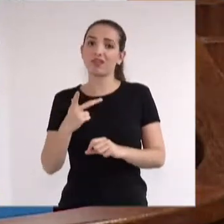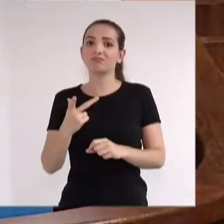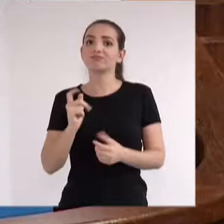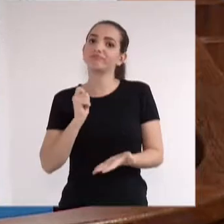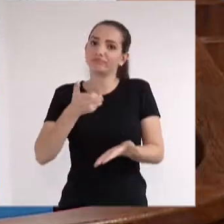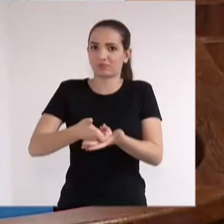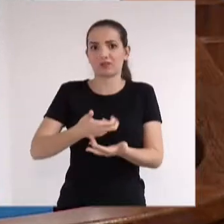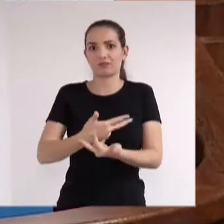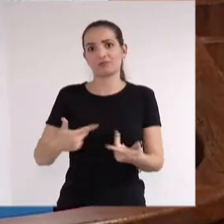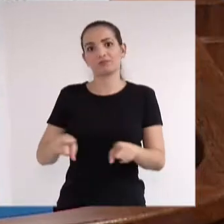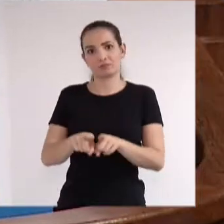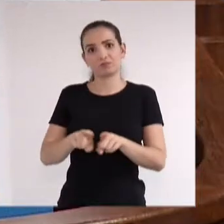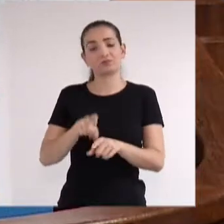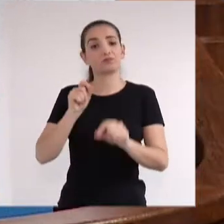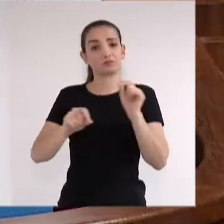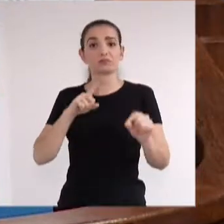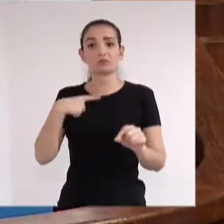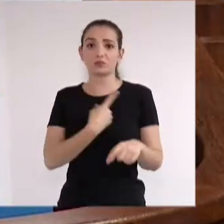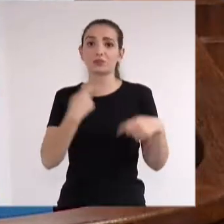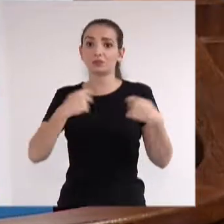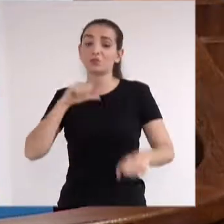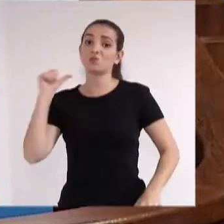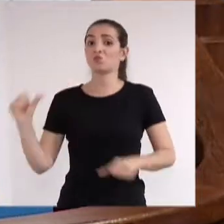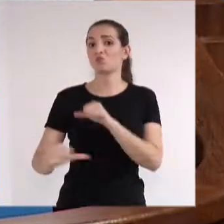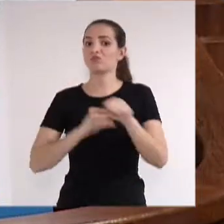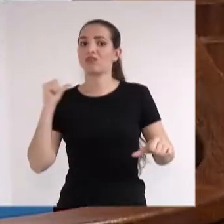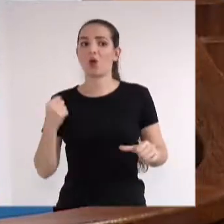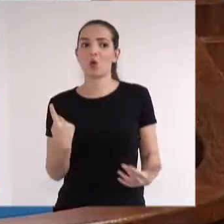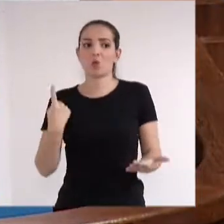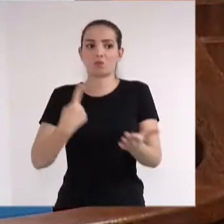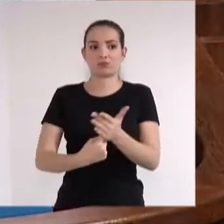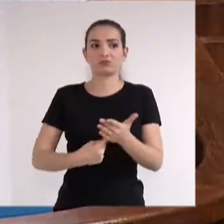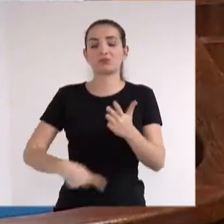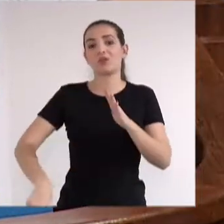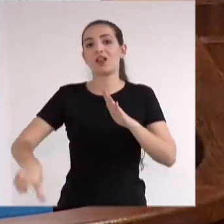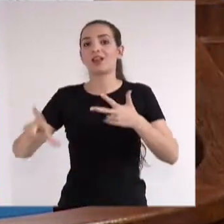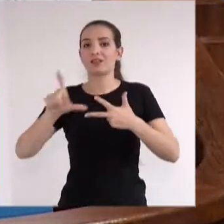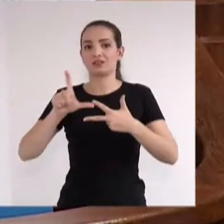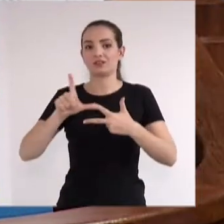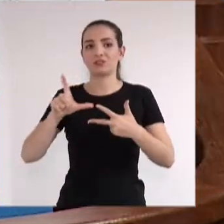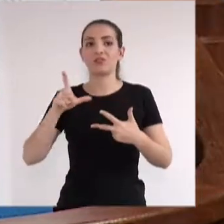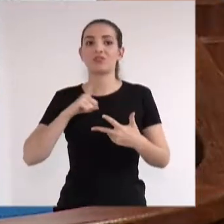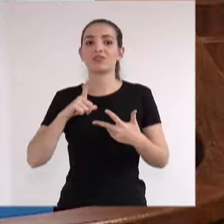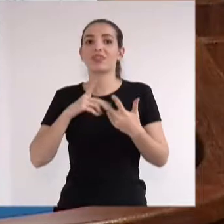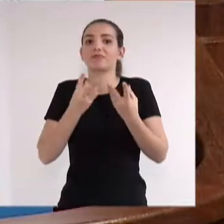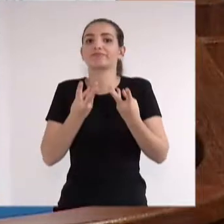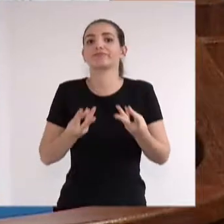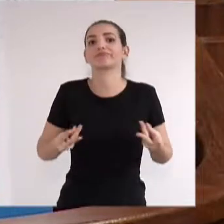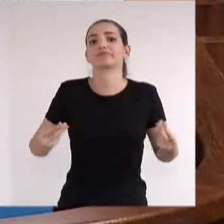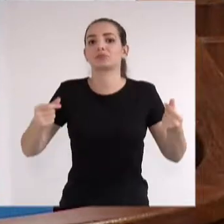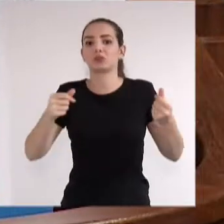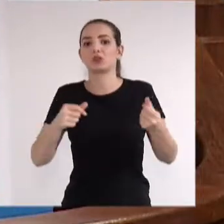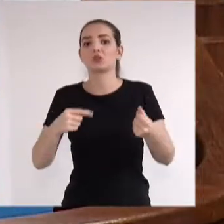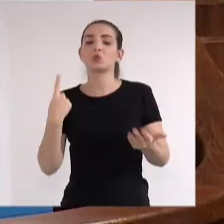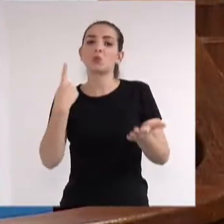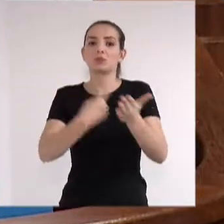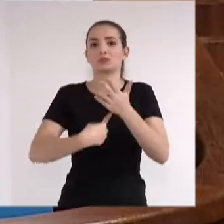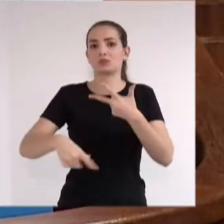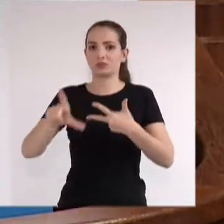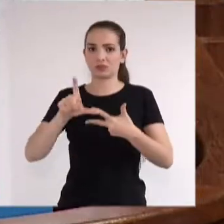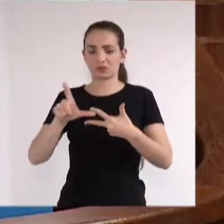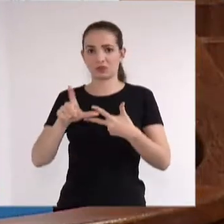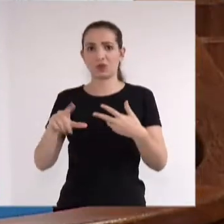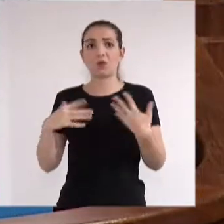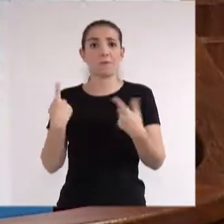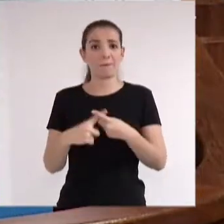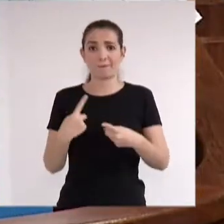na verdade, é a função legislativa. Há um esvaziamento da função legislativa, porque, levada a rigor,